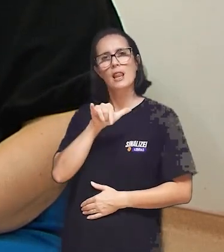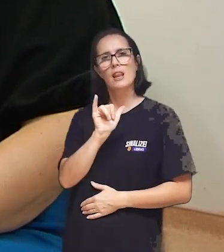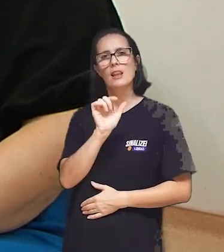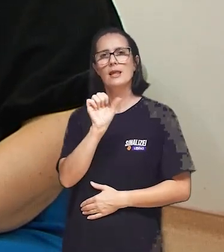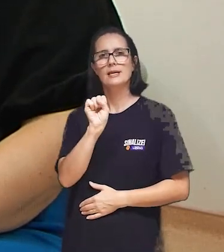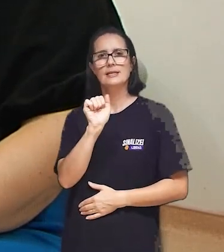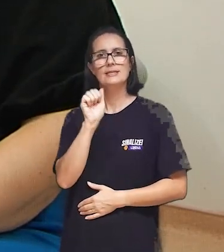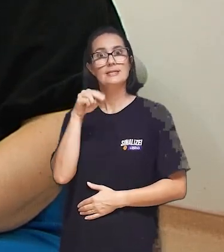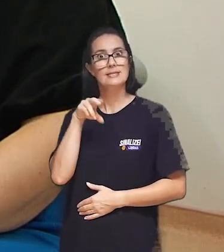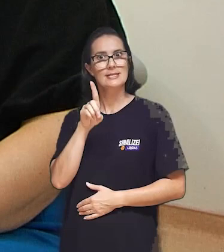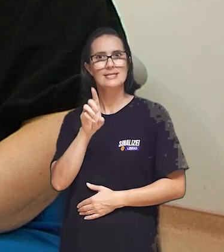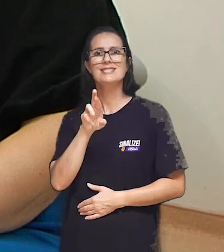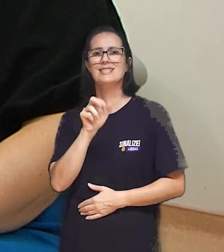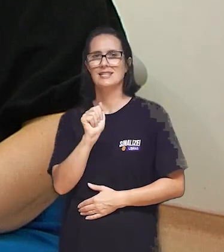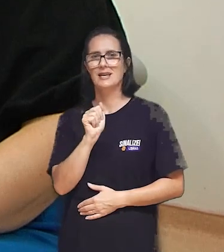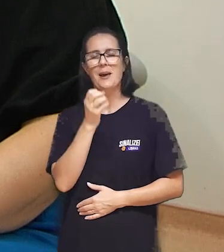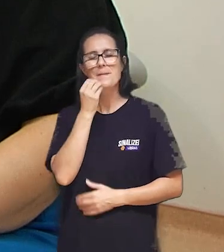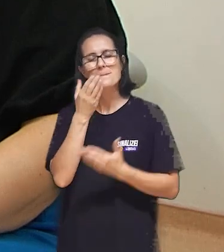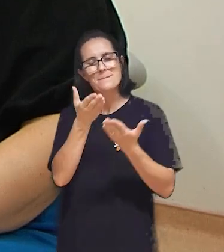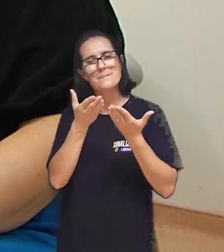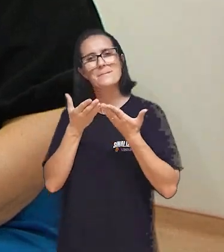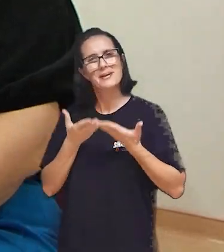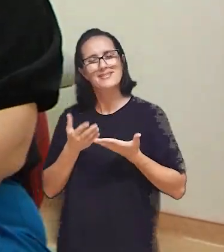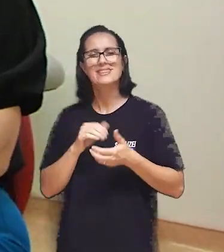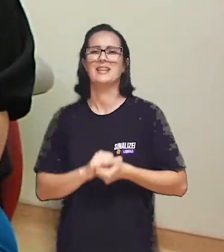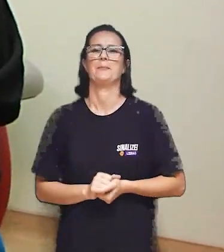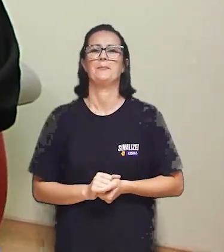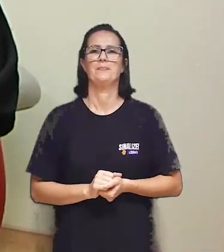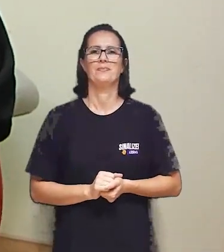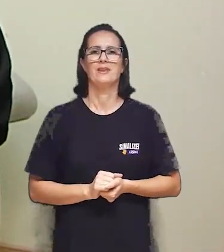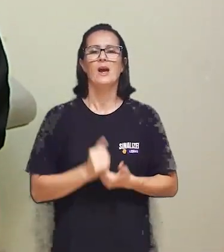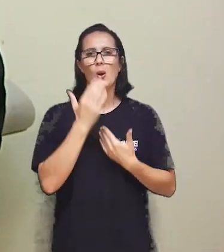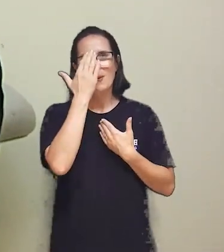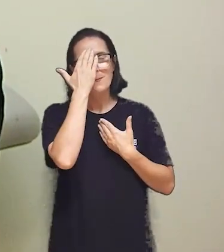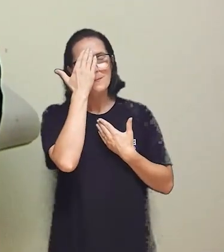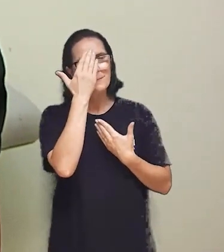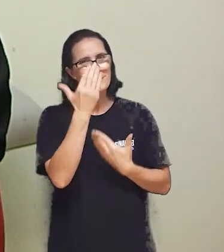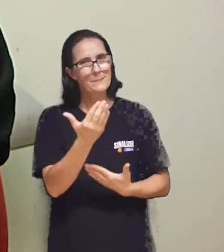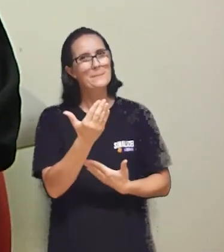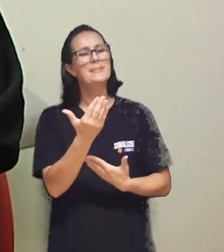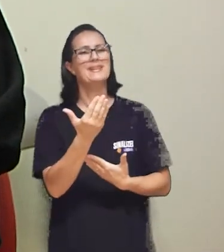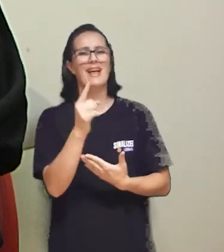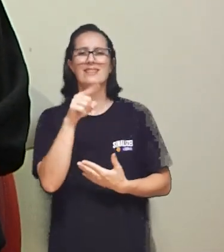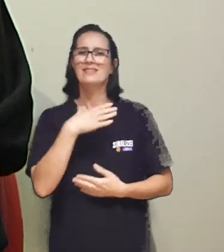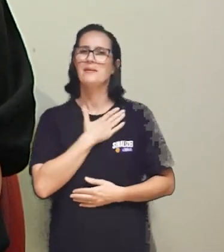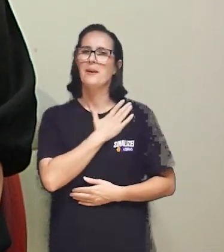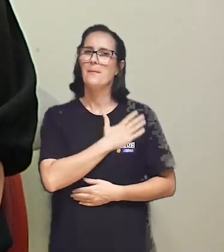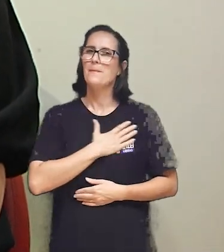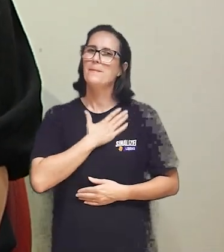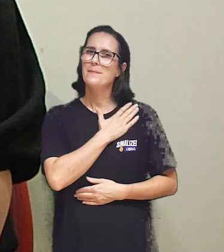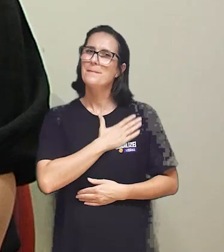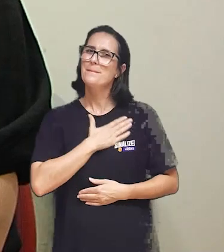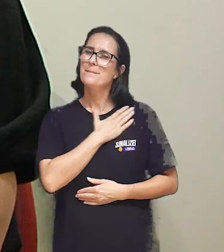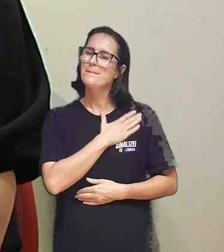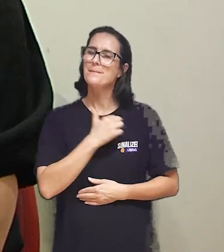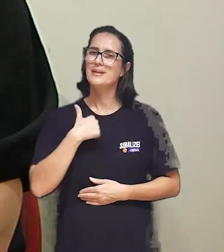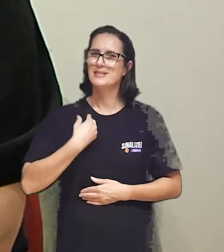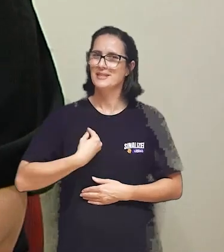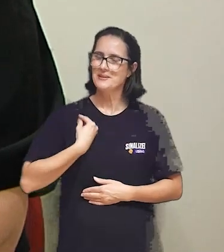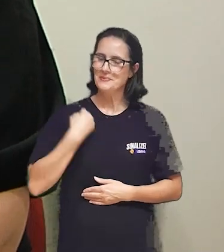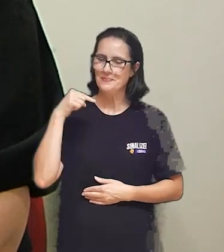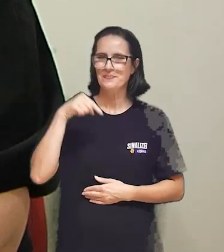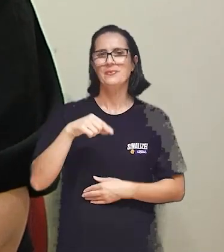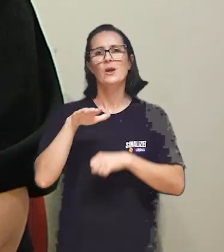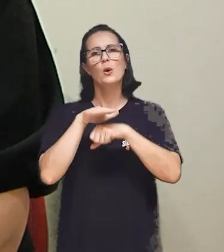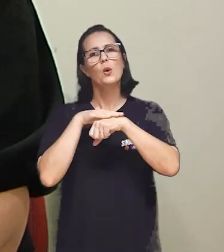Seja bem-vinda ao nosso programa Comunidade em Foco. Muito obrigada, Joel. É um prazer estar aqui para a